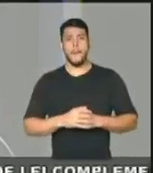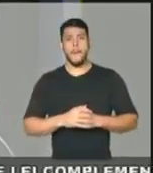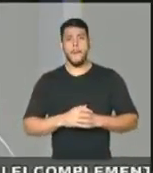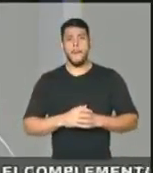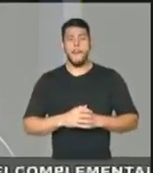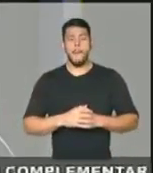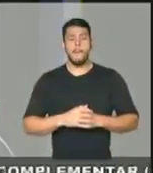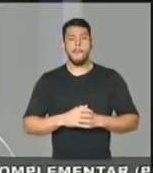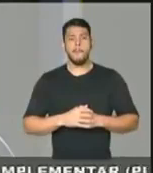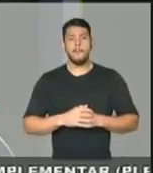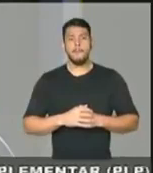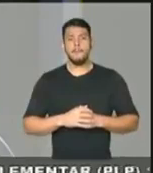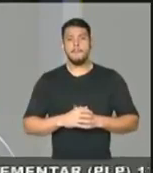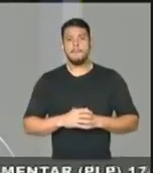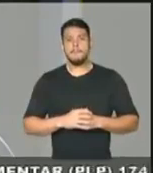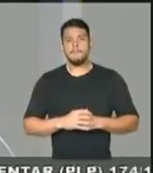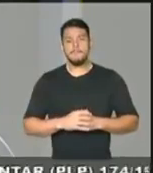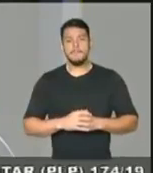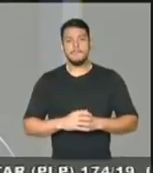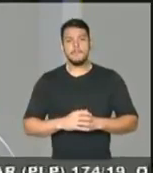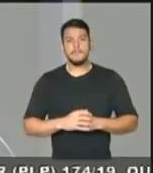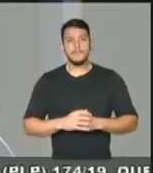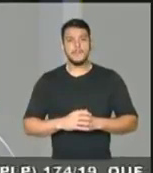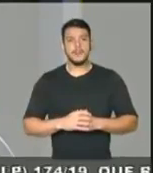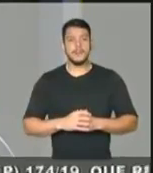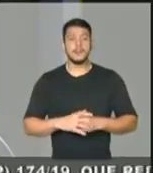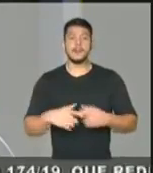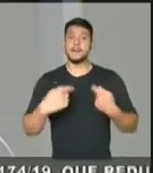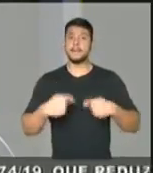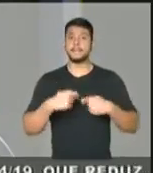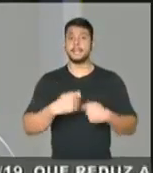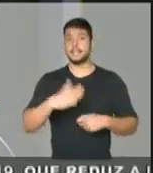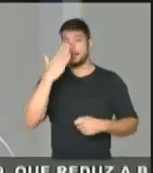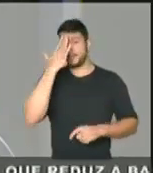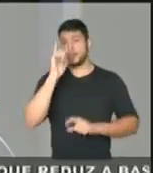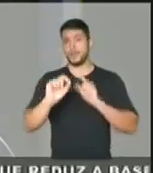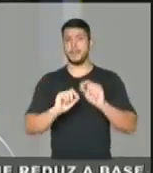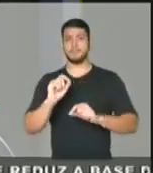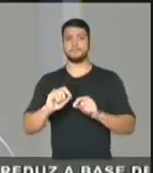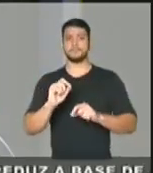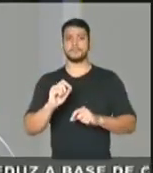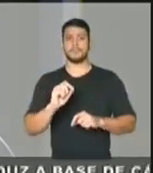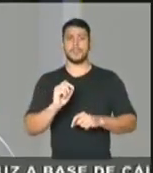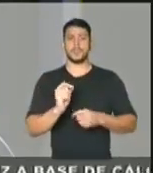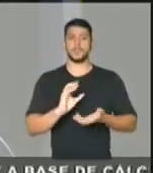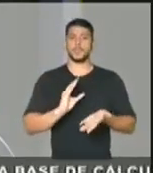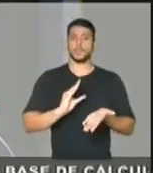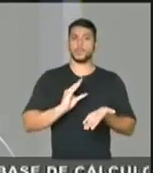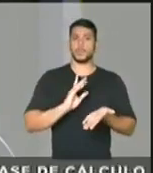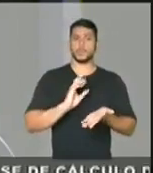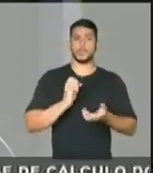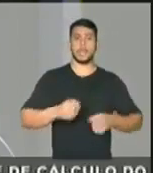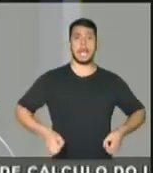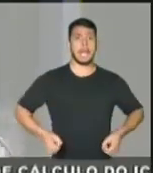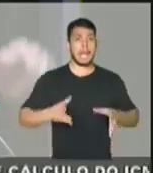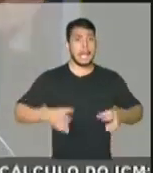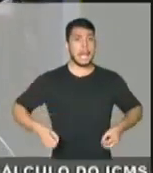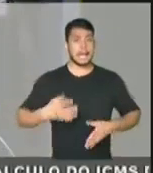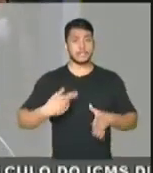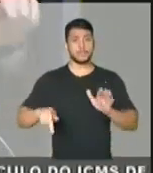gastos com saúde e educação o que se paga de aposentadorias e pensões para educadores e